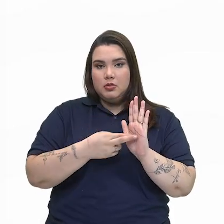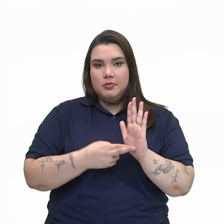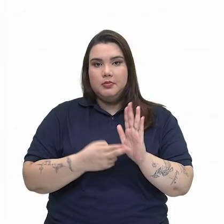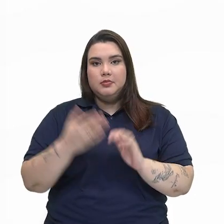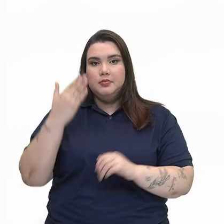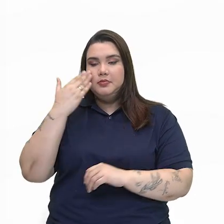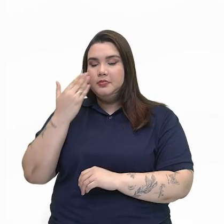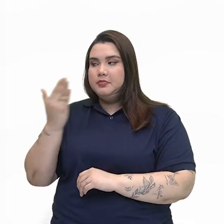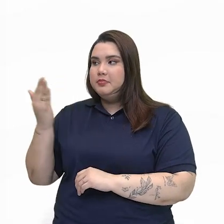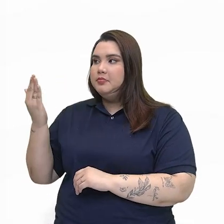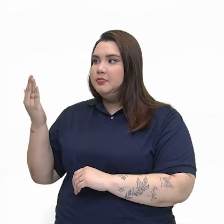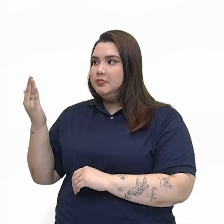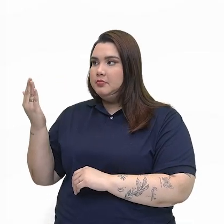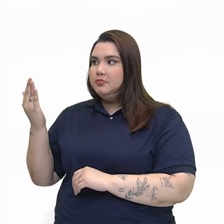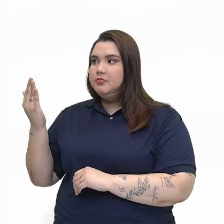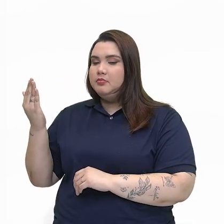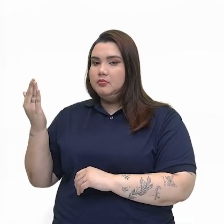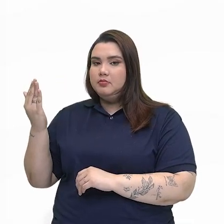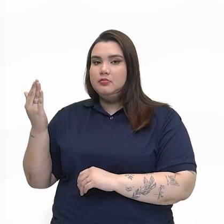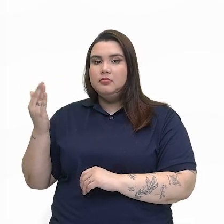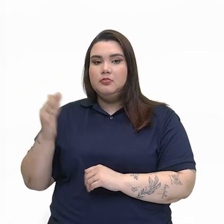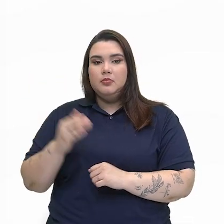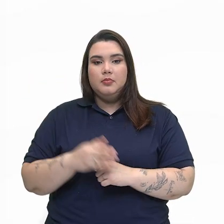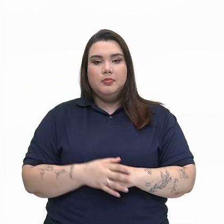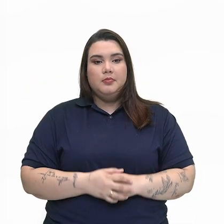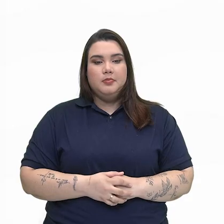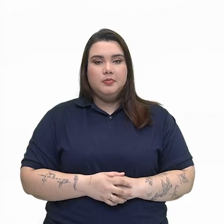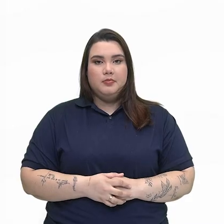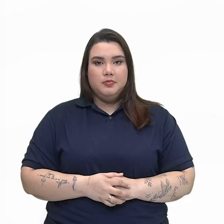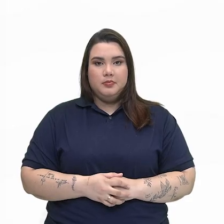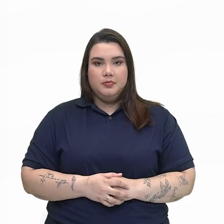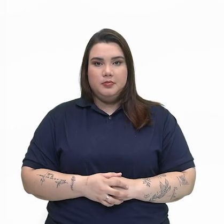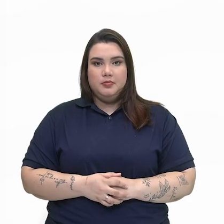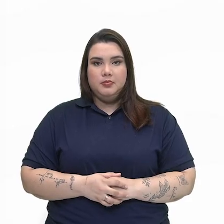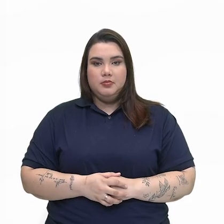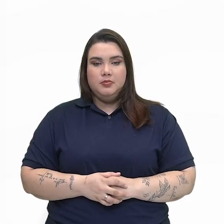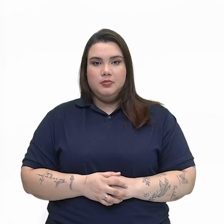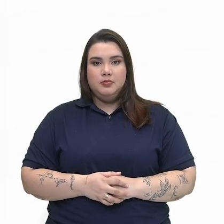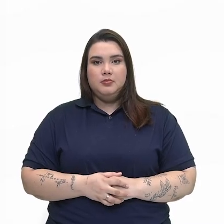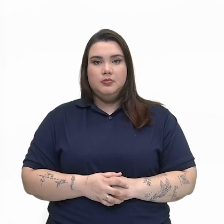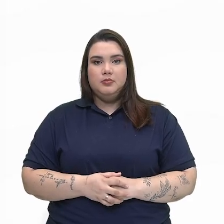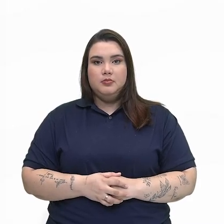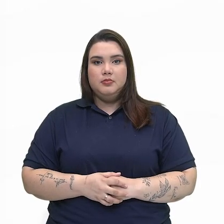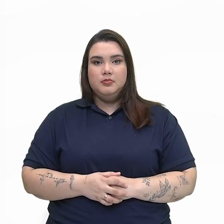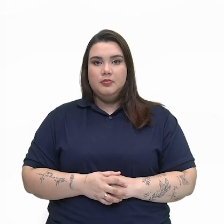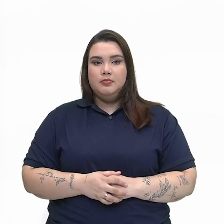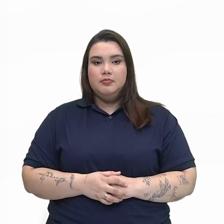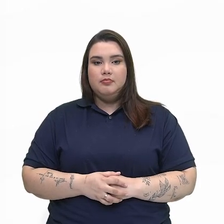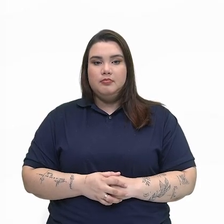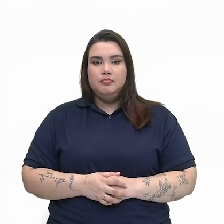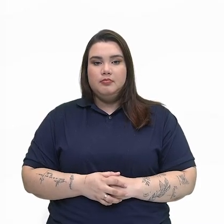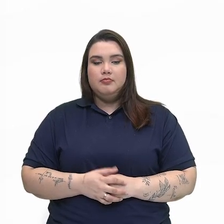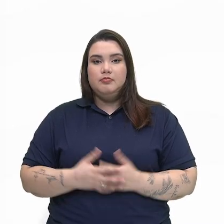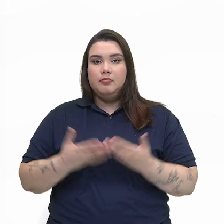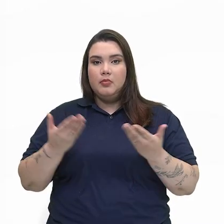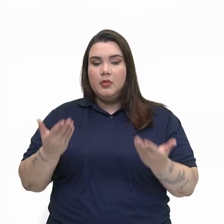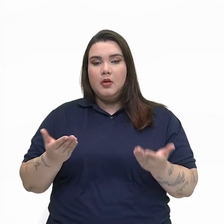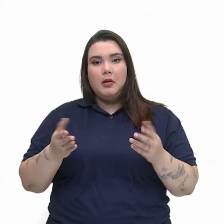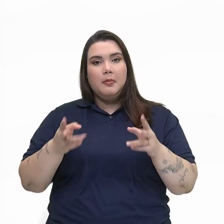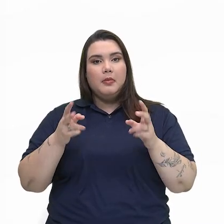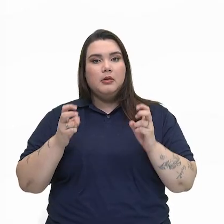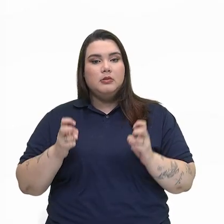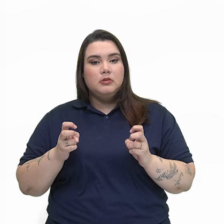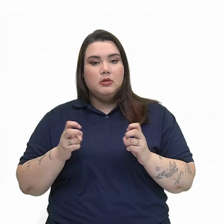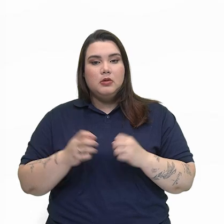é o algarismo posterior à última casa decimal a ser conservado. Aí você tem,